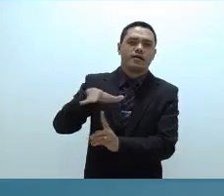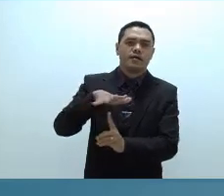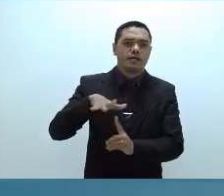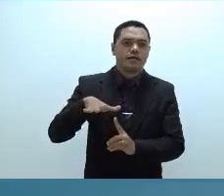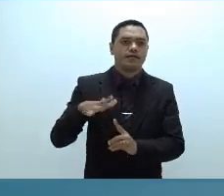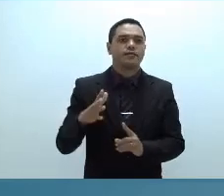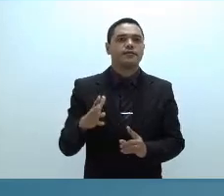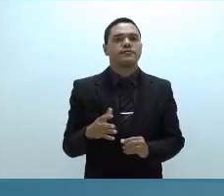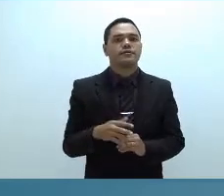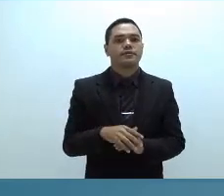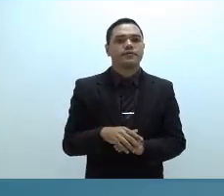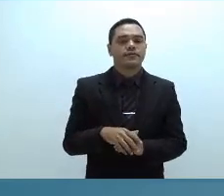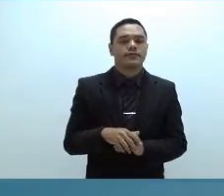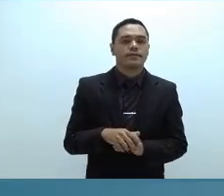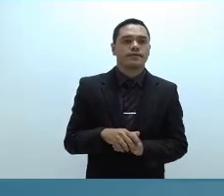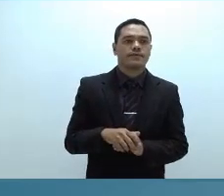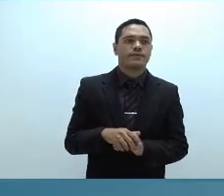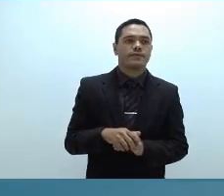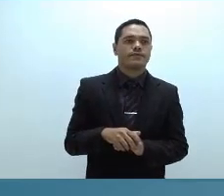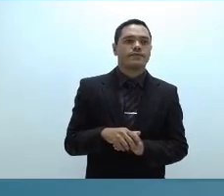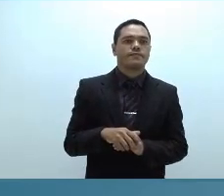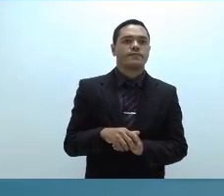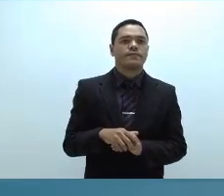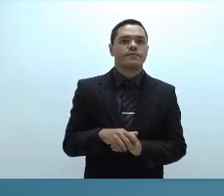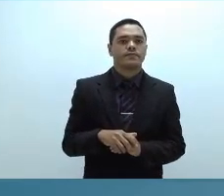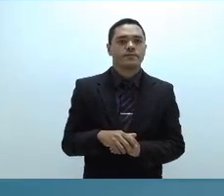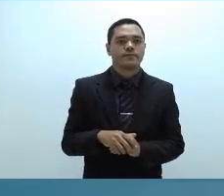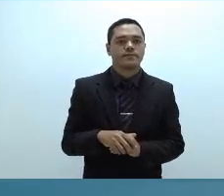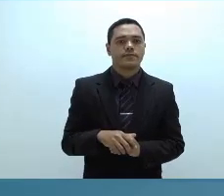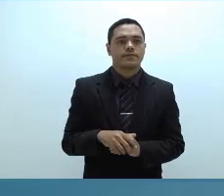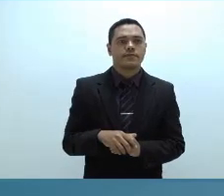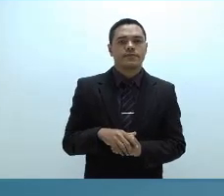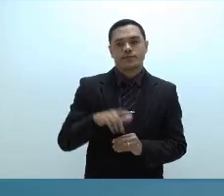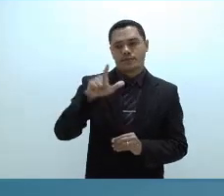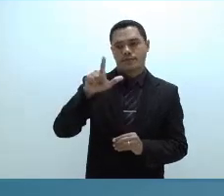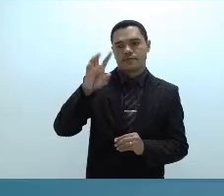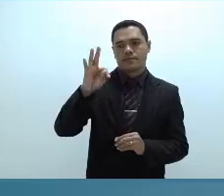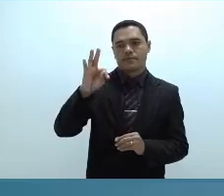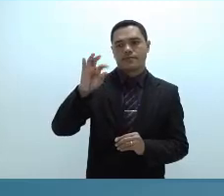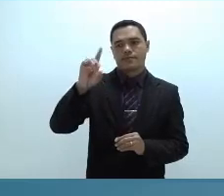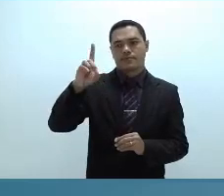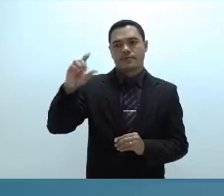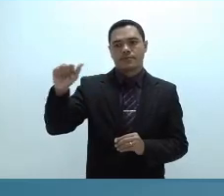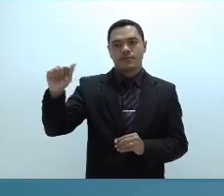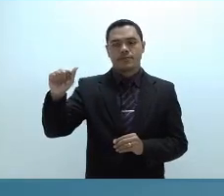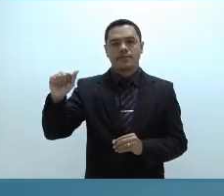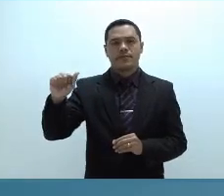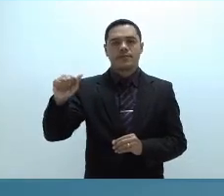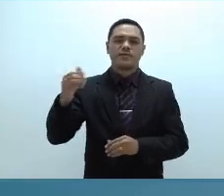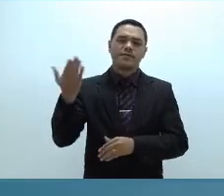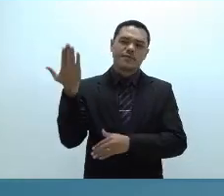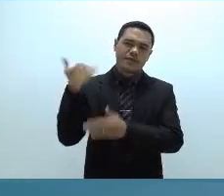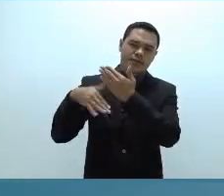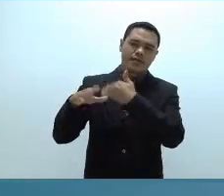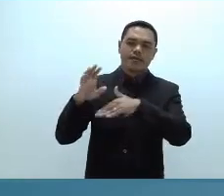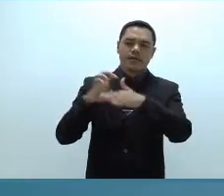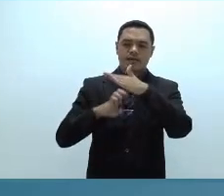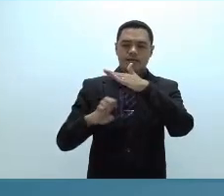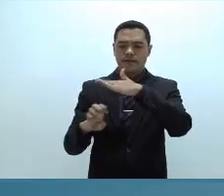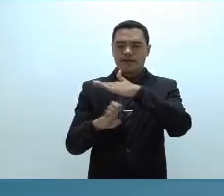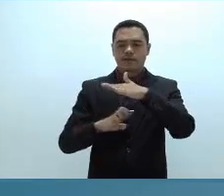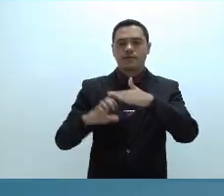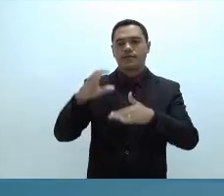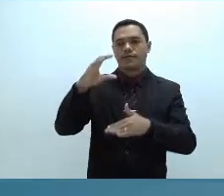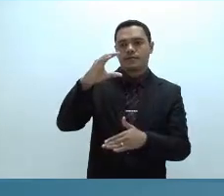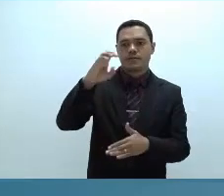proposta por Lustosa e Torre Limitada, em face da então empresa CELPA, Central de Alerta do